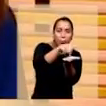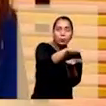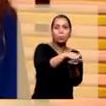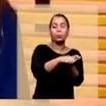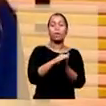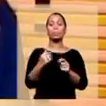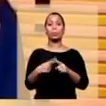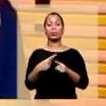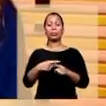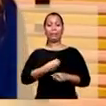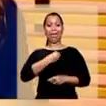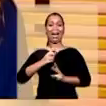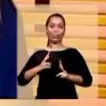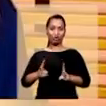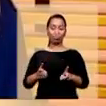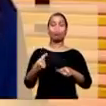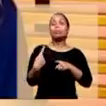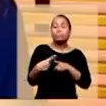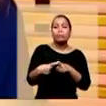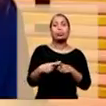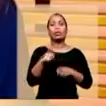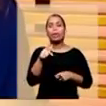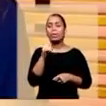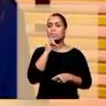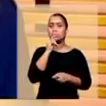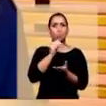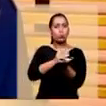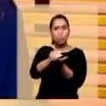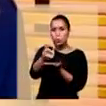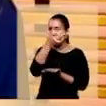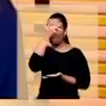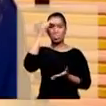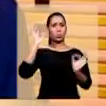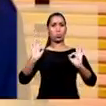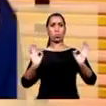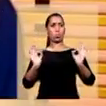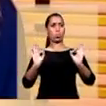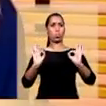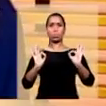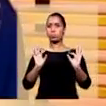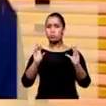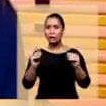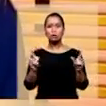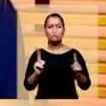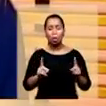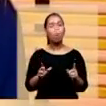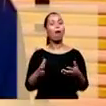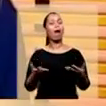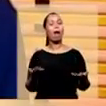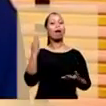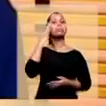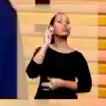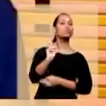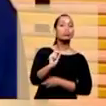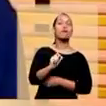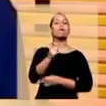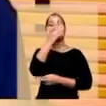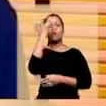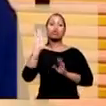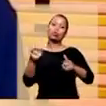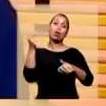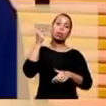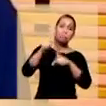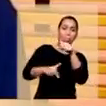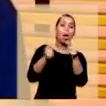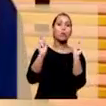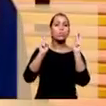fala ativo? Porque depois de 2 meses, se esse currículo ninguém mexe, né? Se entende que essa pessoa pode